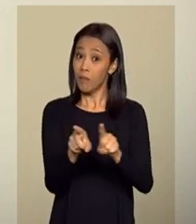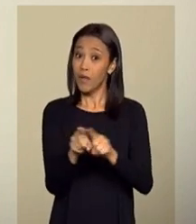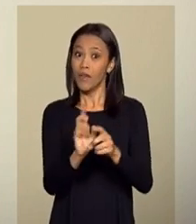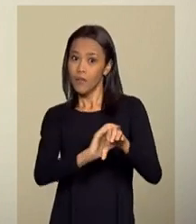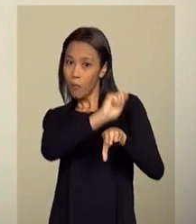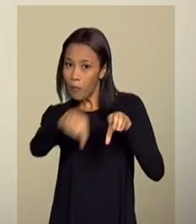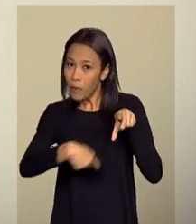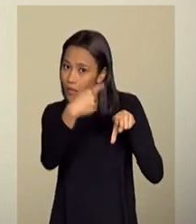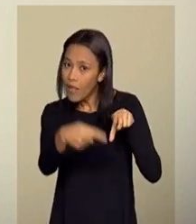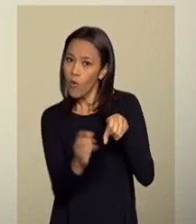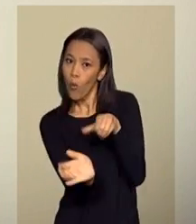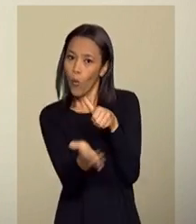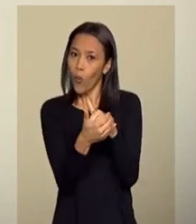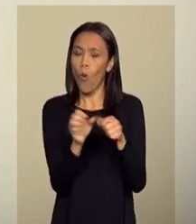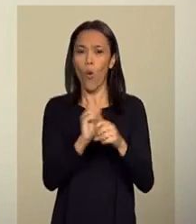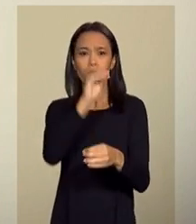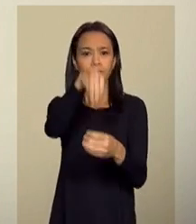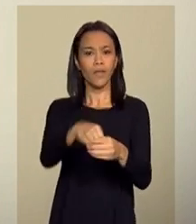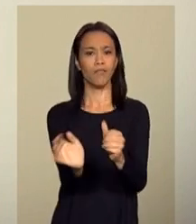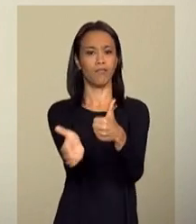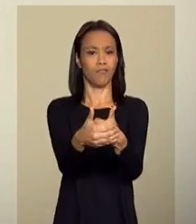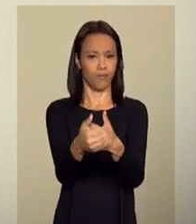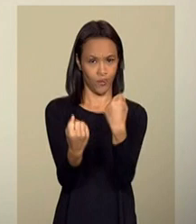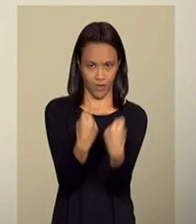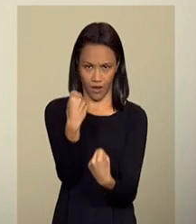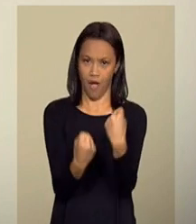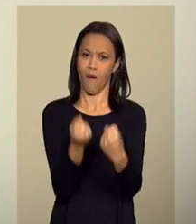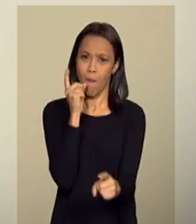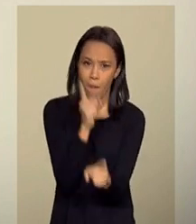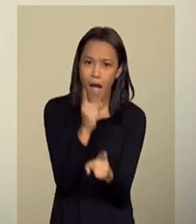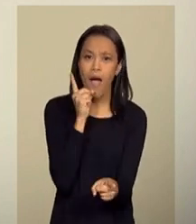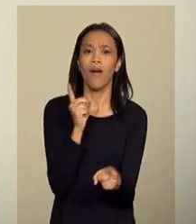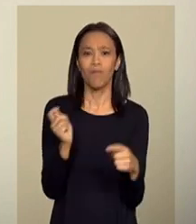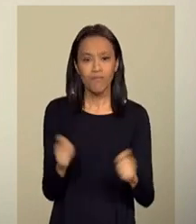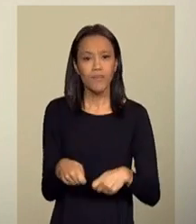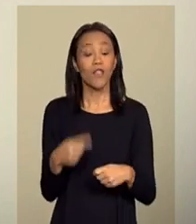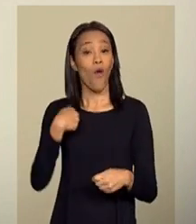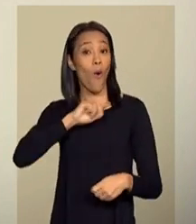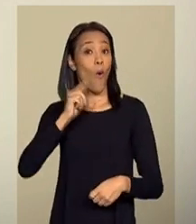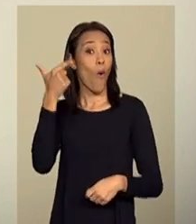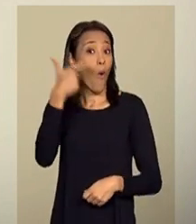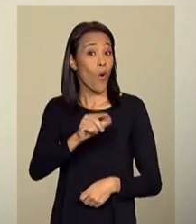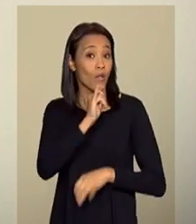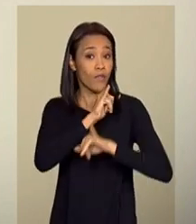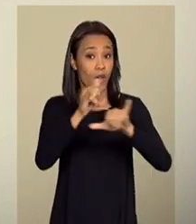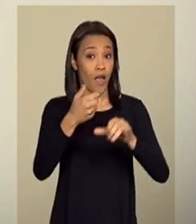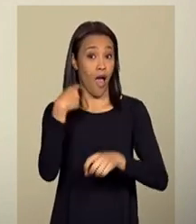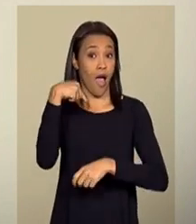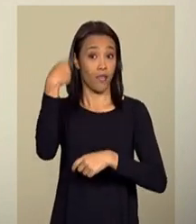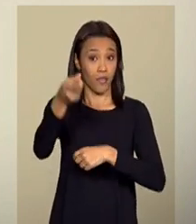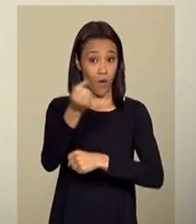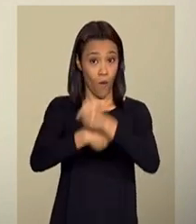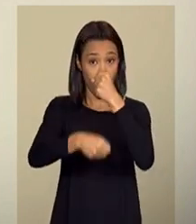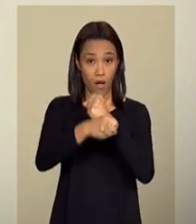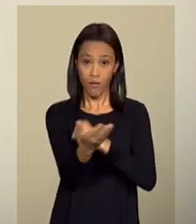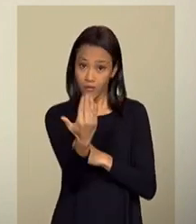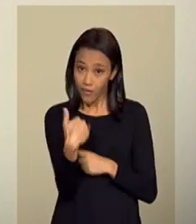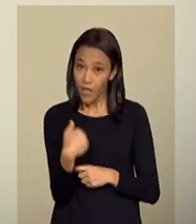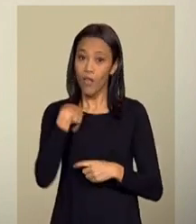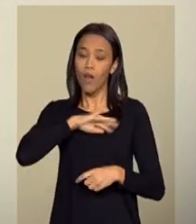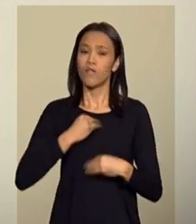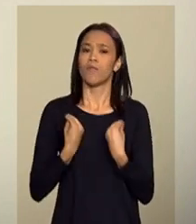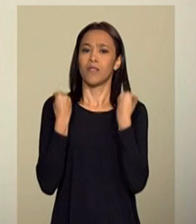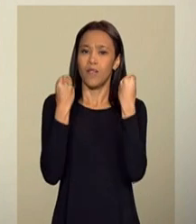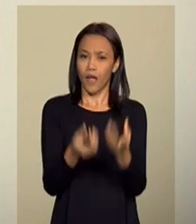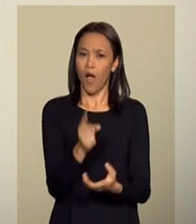pneus ou na lataria dos veículos e nós temos uma grande novidade Luciano até o ano que vem nós vamos entregar